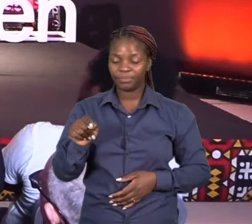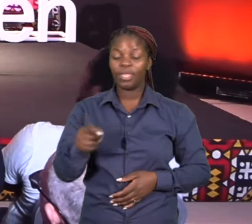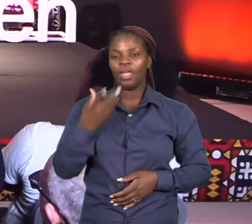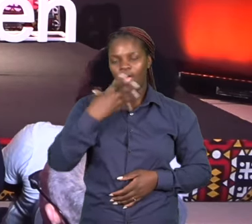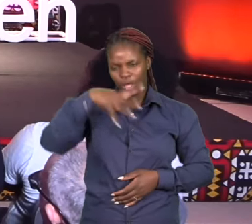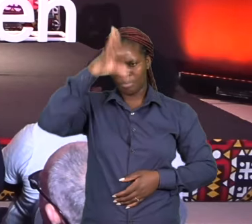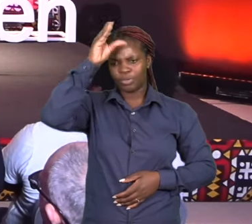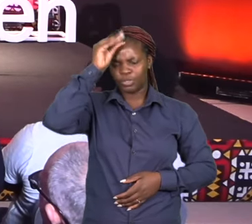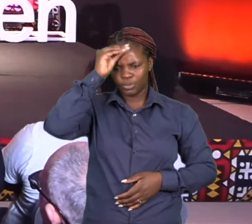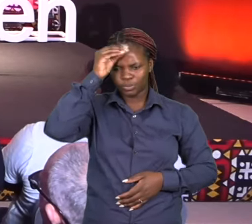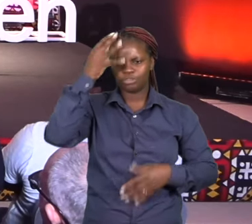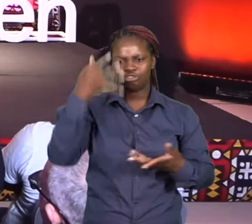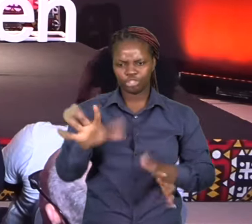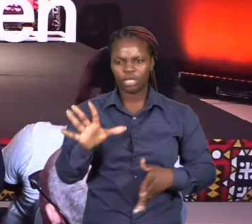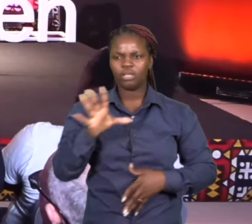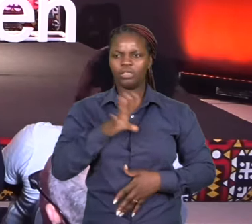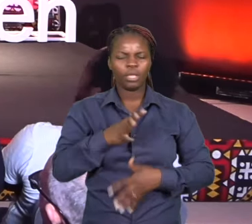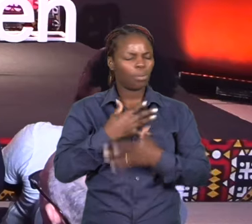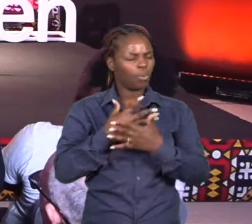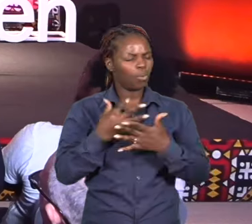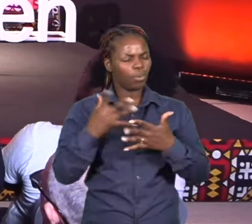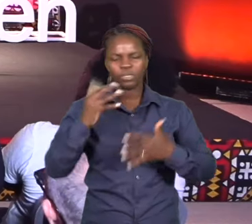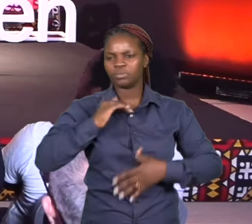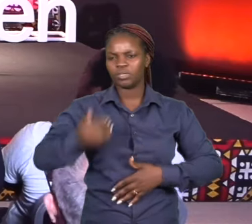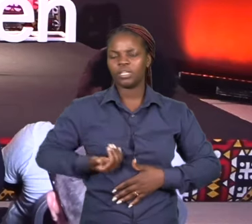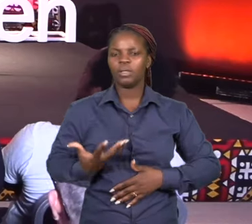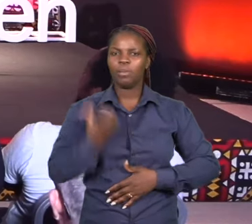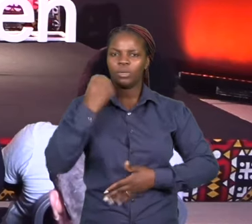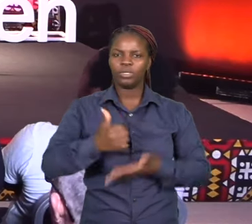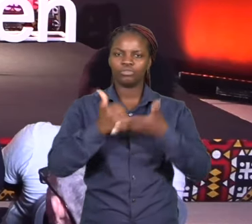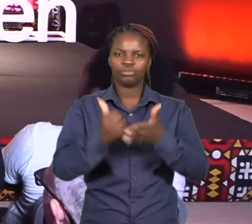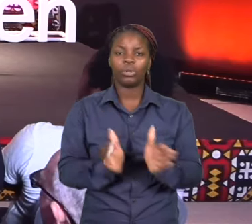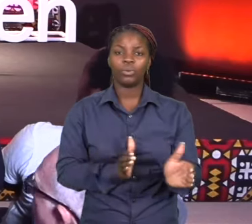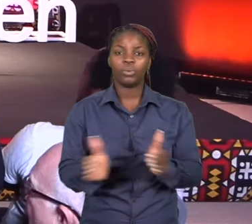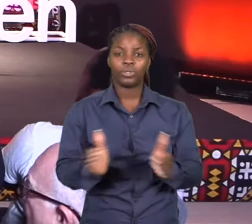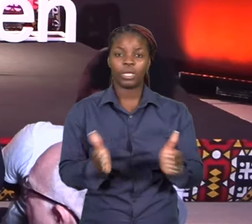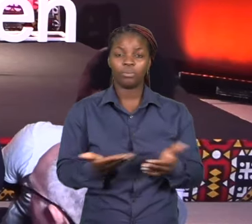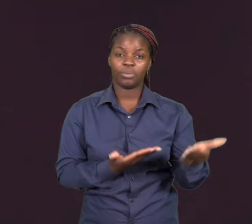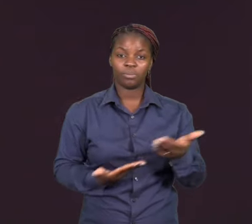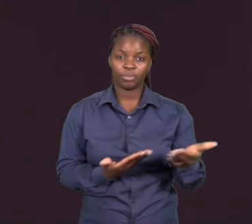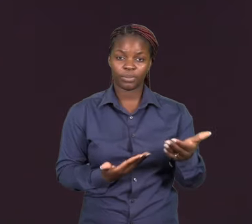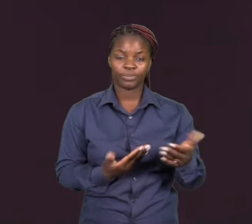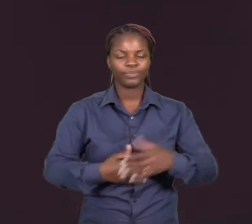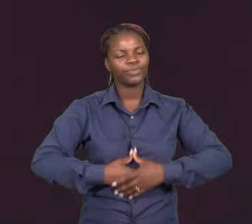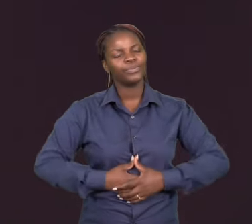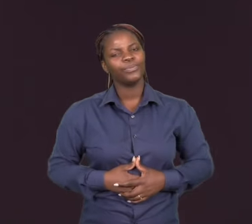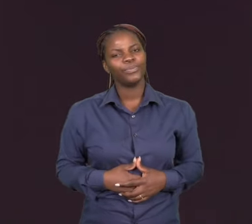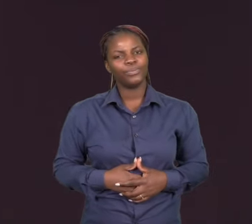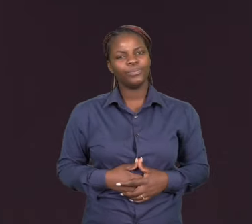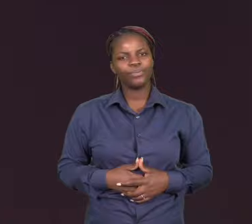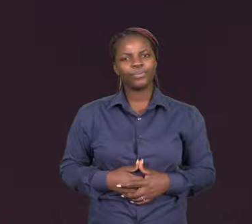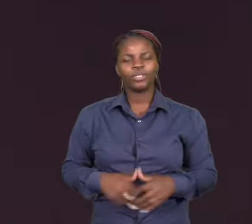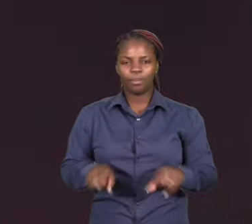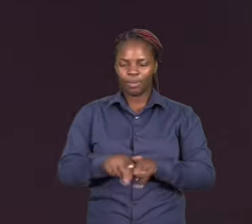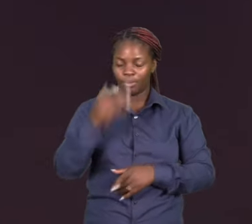que existam muitas mulheres para trocar uma fralda Ah também tirou grandes duas lições Quando se é